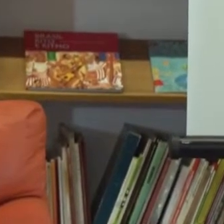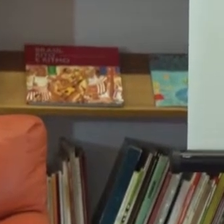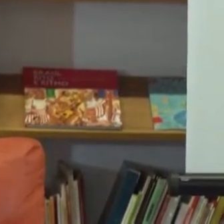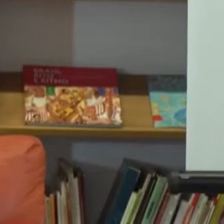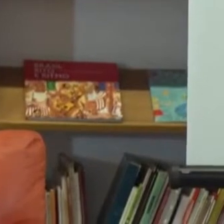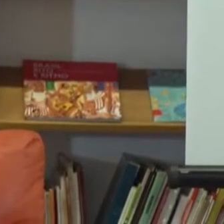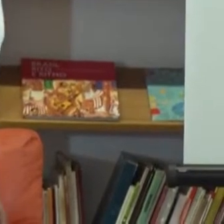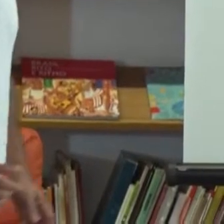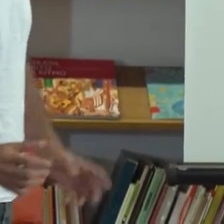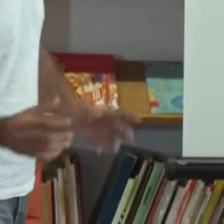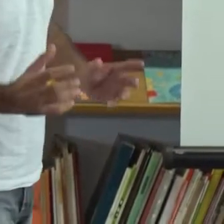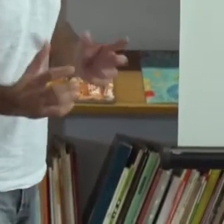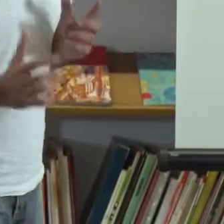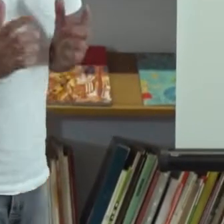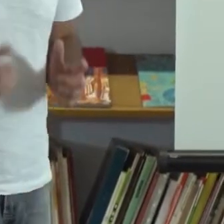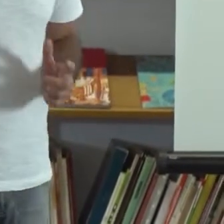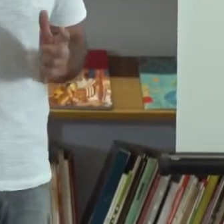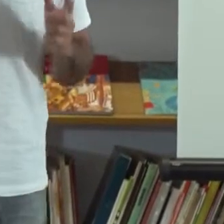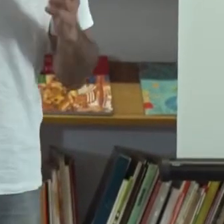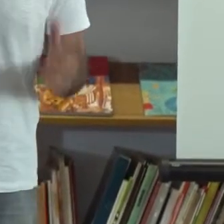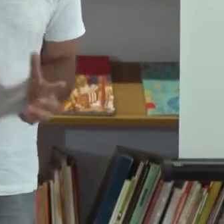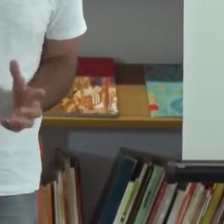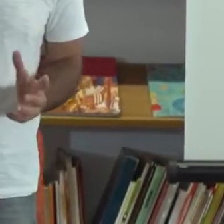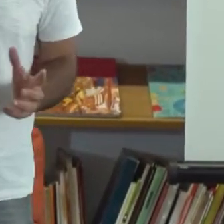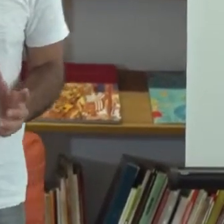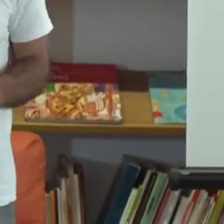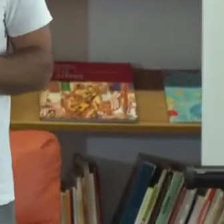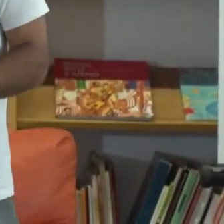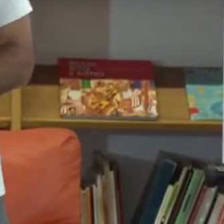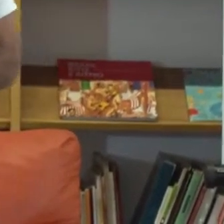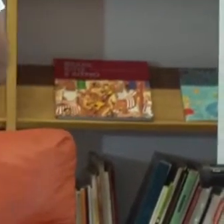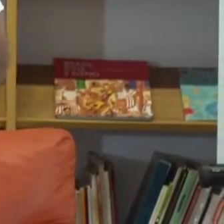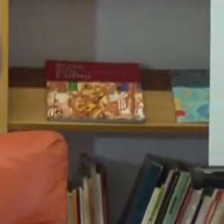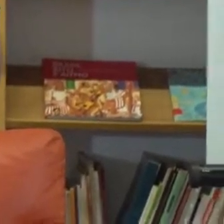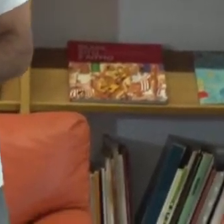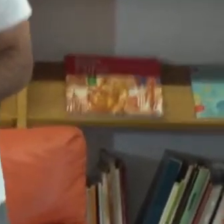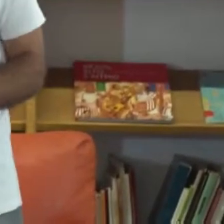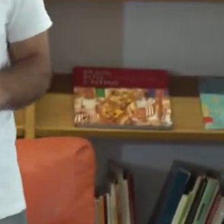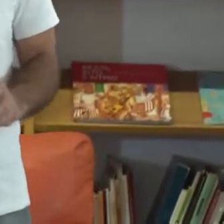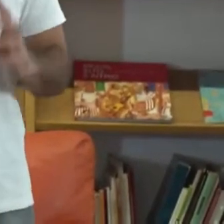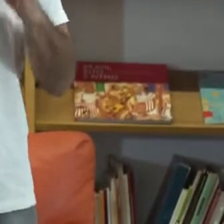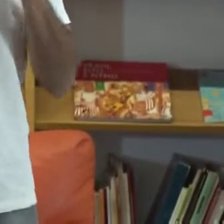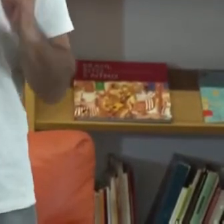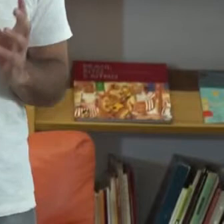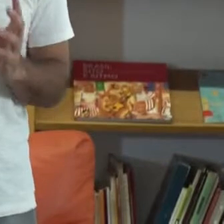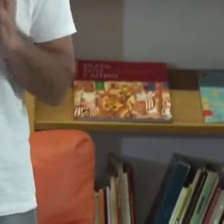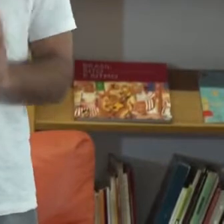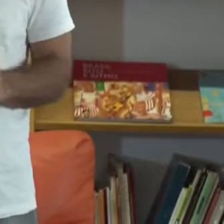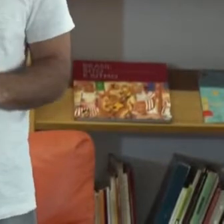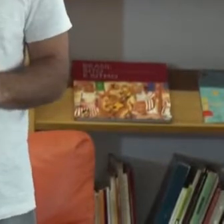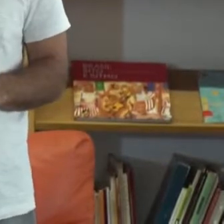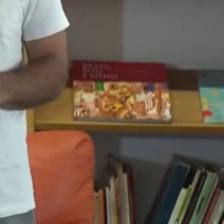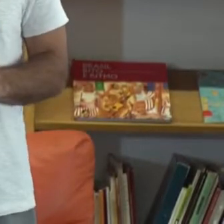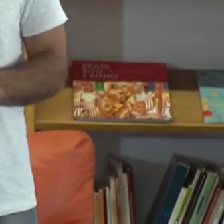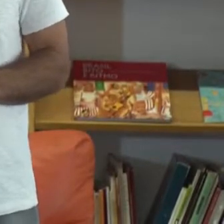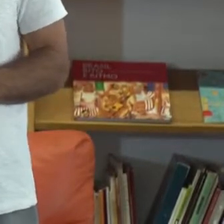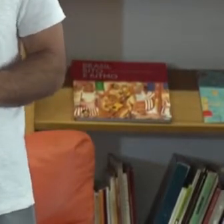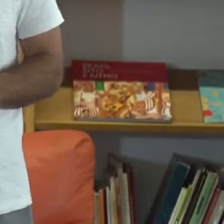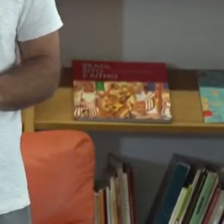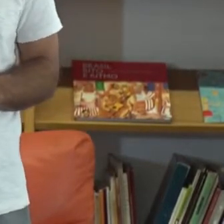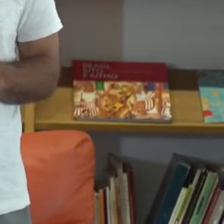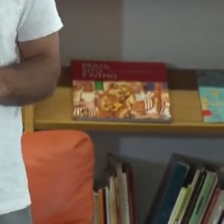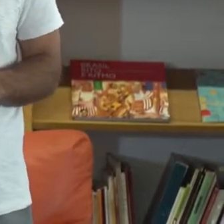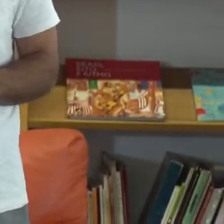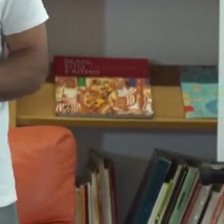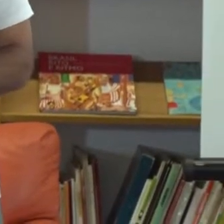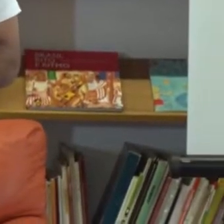esse universo em função do diálogo que esse tema das representações têm com o tema das culturas das